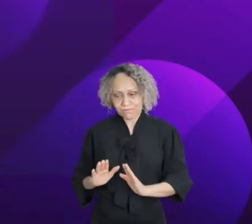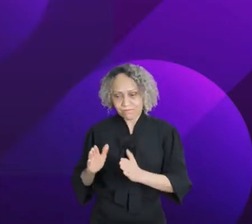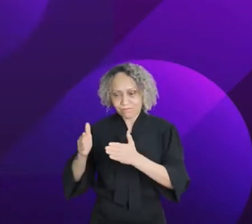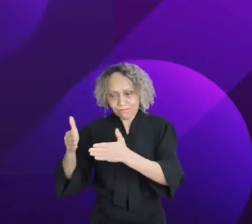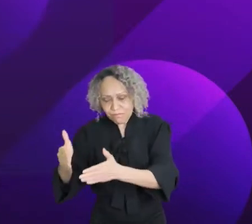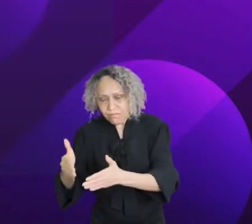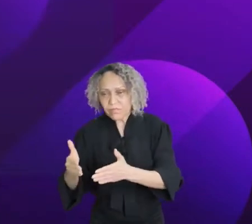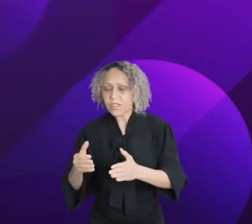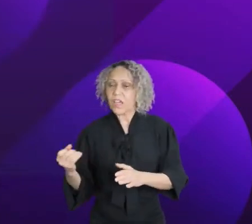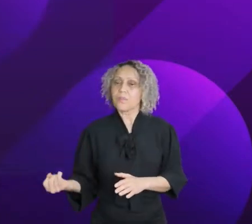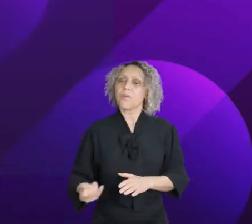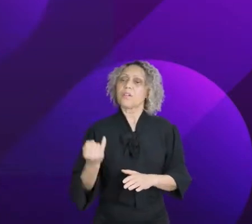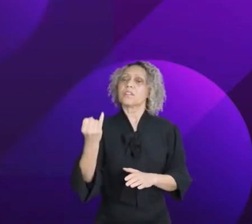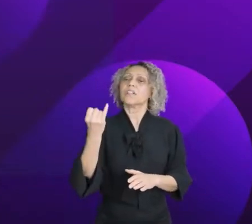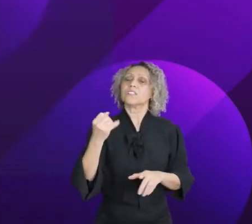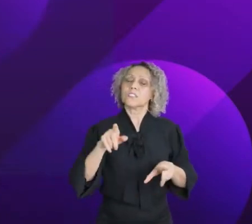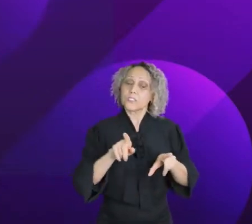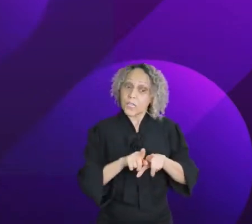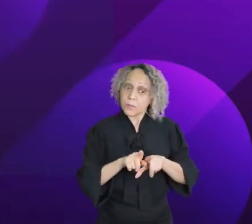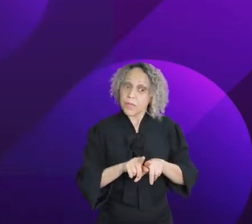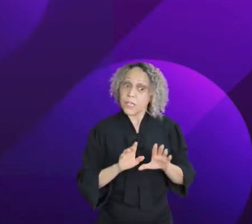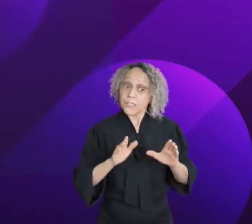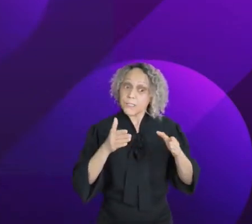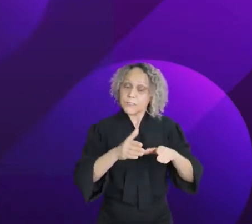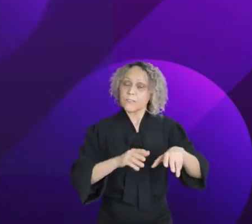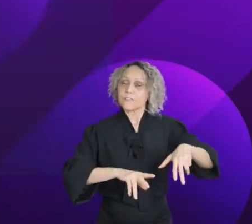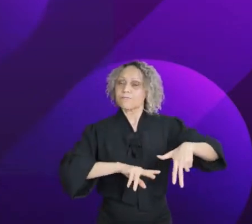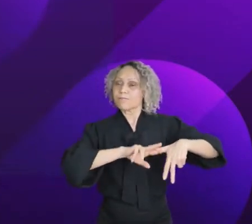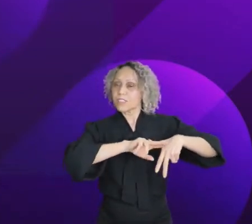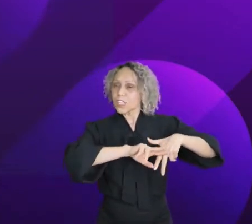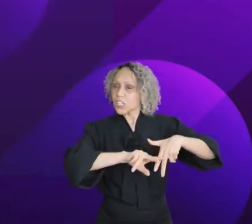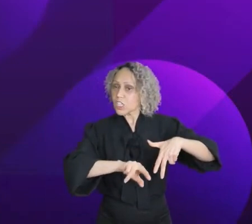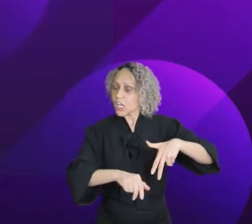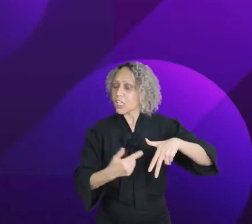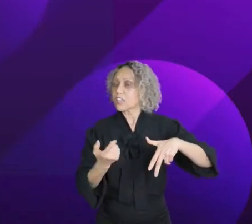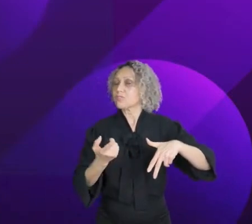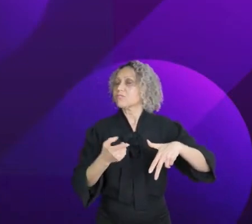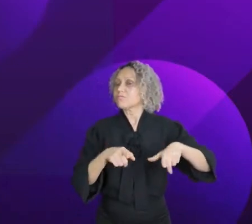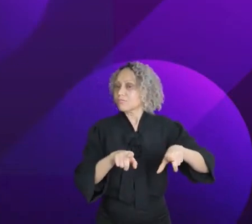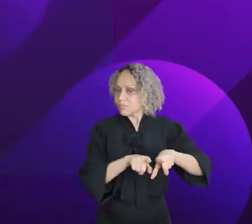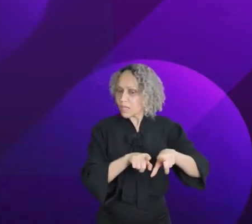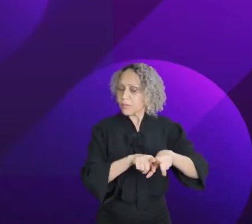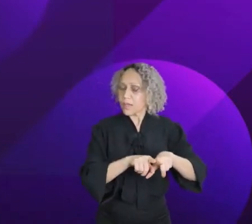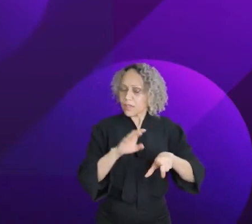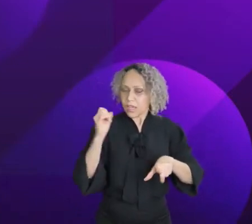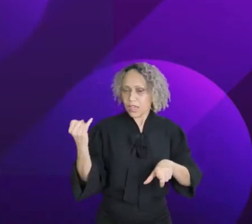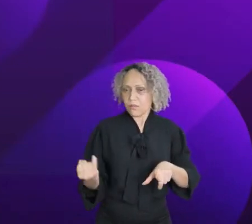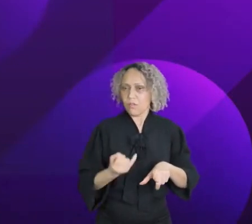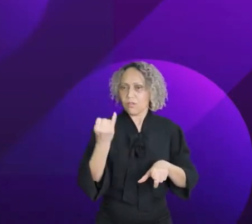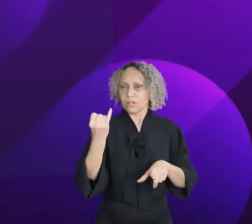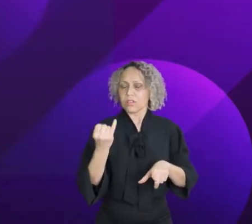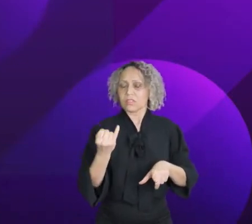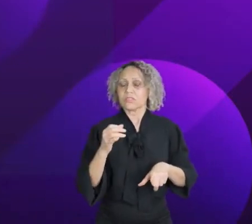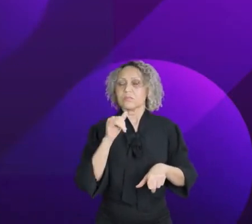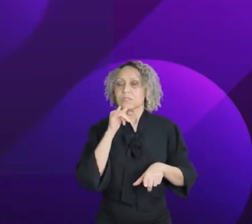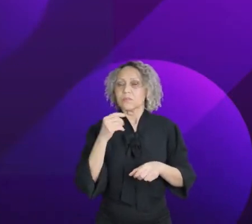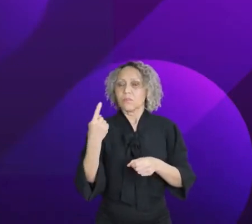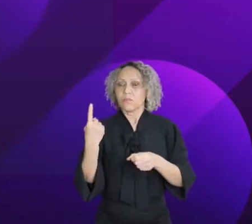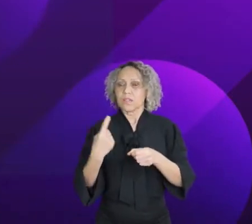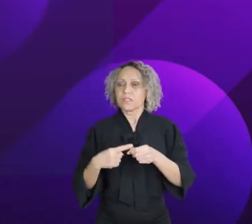que estejamos envolvidas na política, tenhamos sempre esse recorte de gênero. Uma